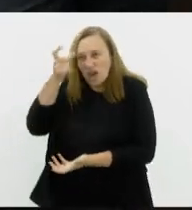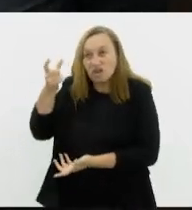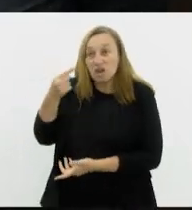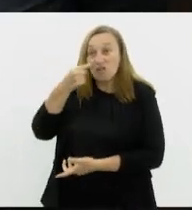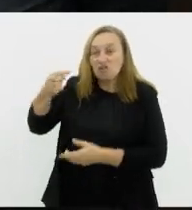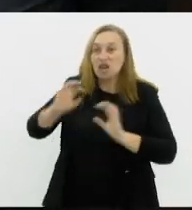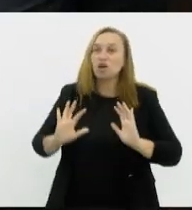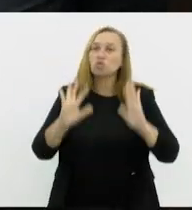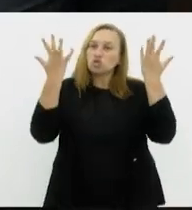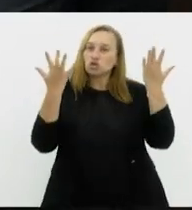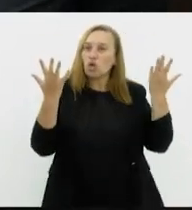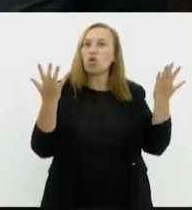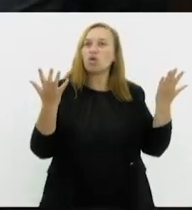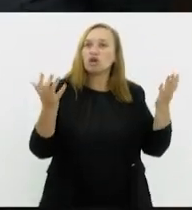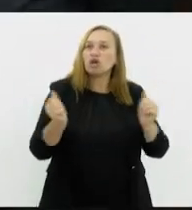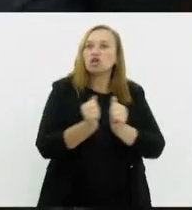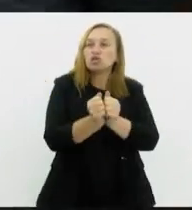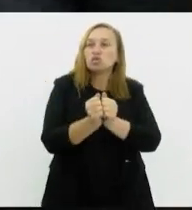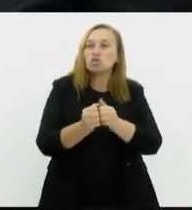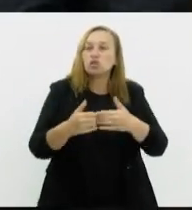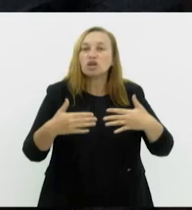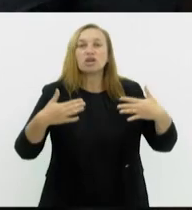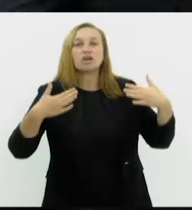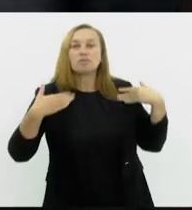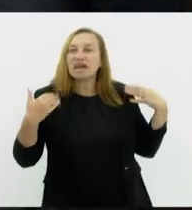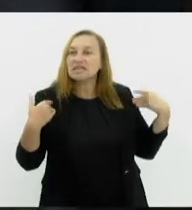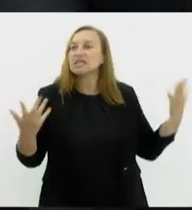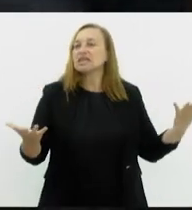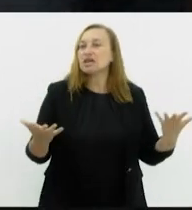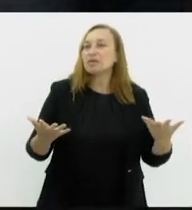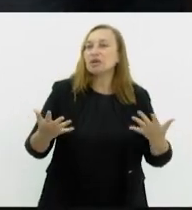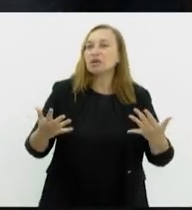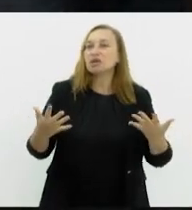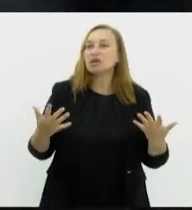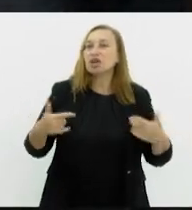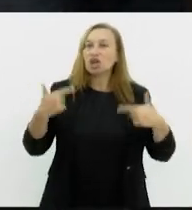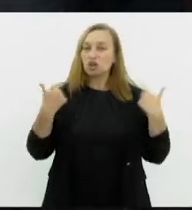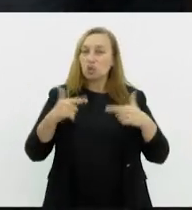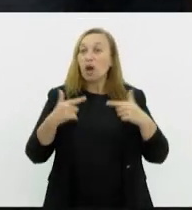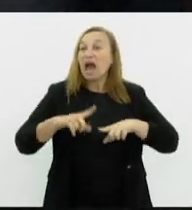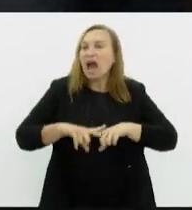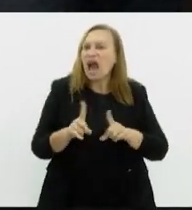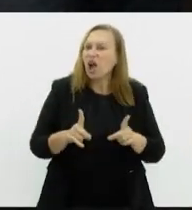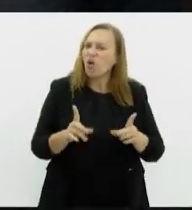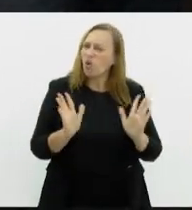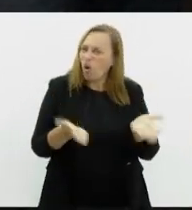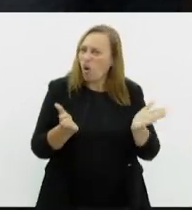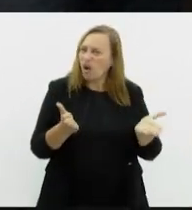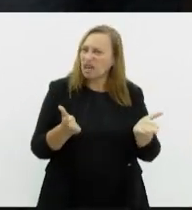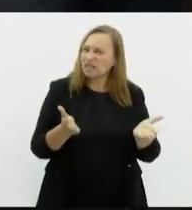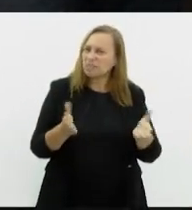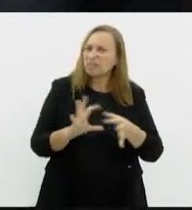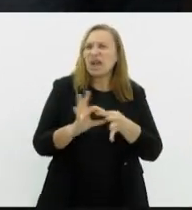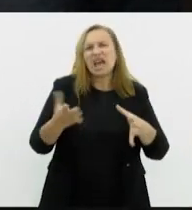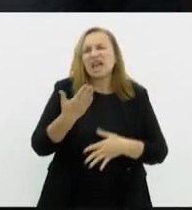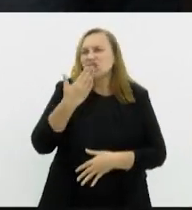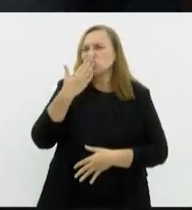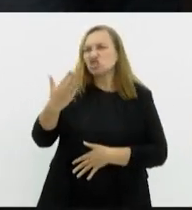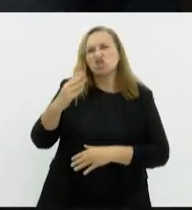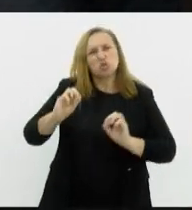show, participa, interage com os personagens como bem queira. Agora, não posso admitir que aquele tipo de